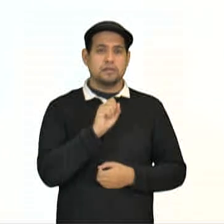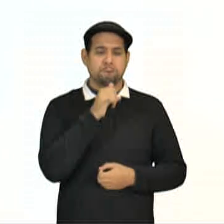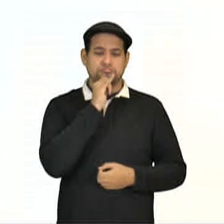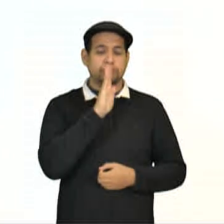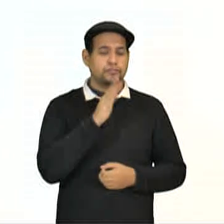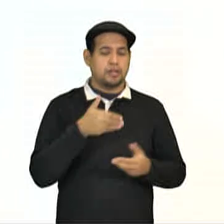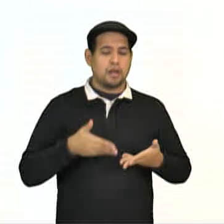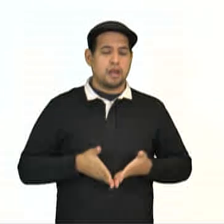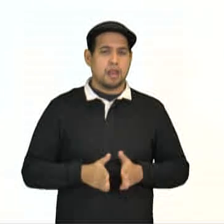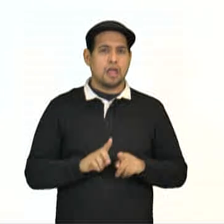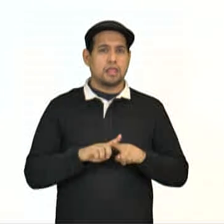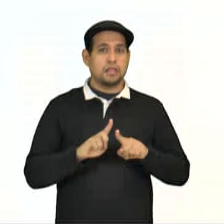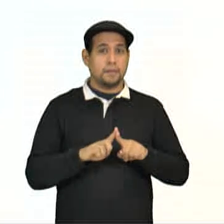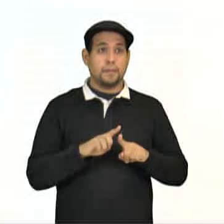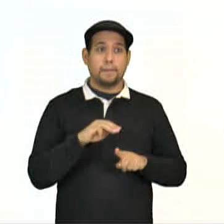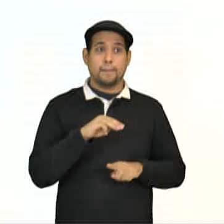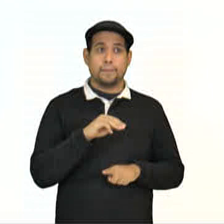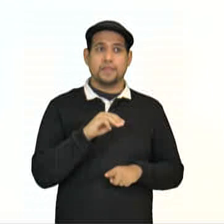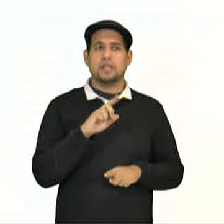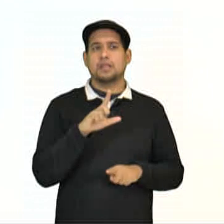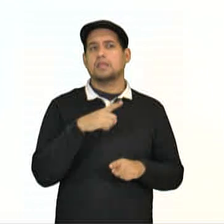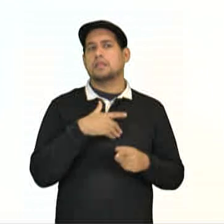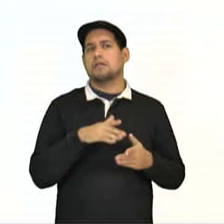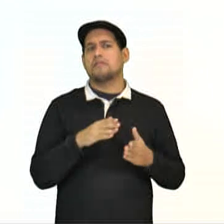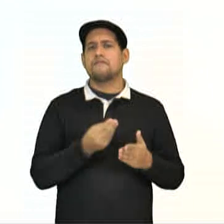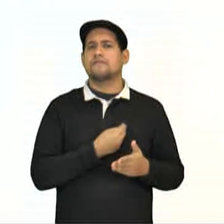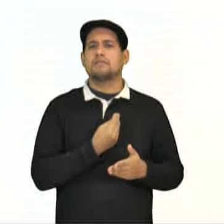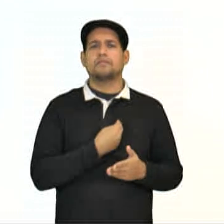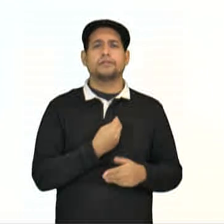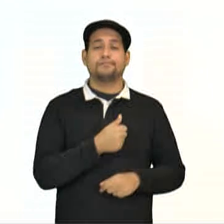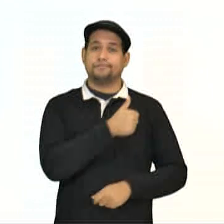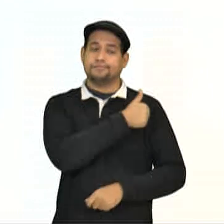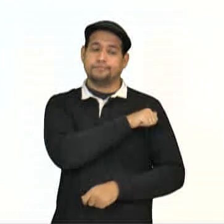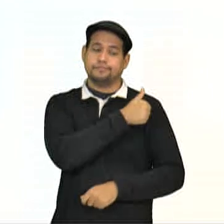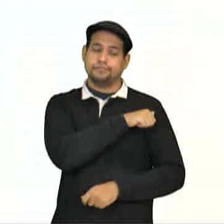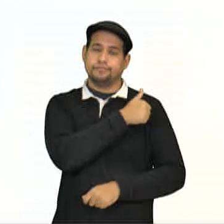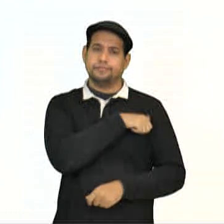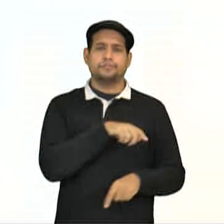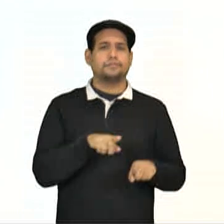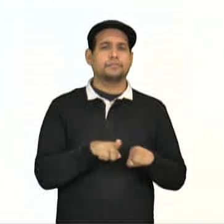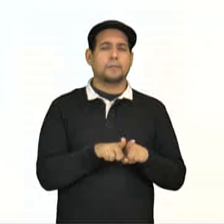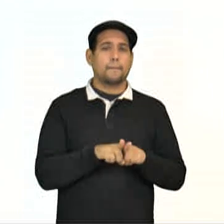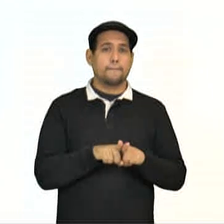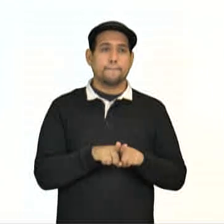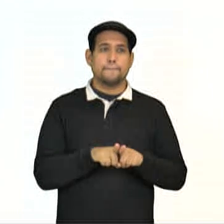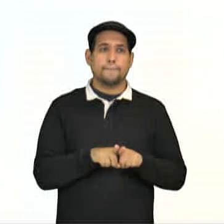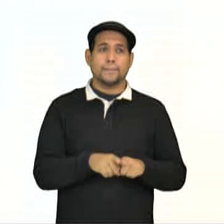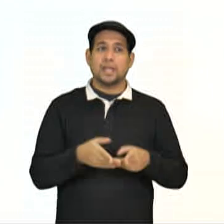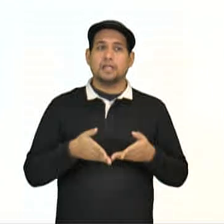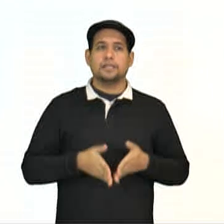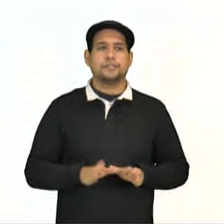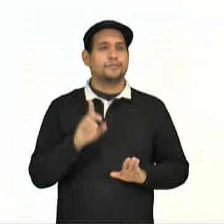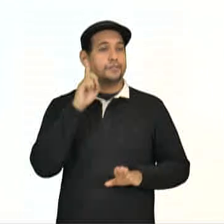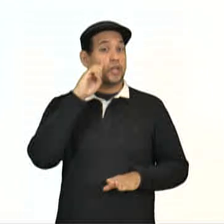nascido Marcos Vinícius da Cruz de Melo Moraes, do Rio de Janeiro, nasceu em 9